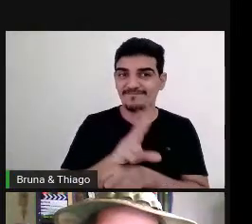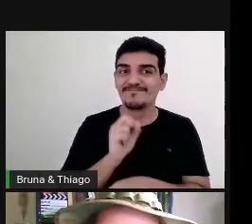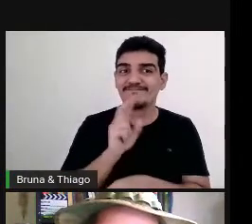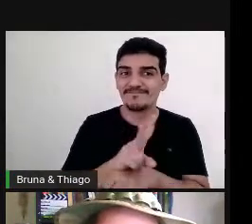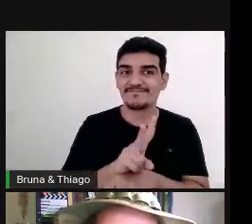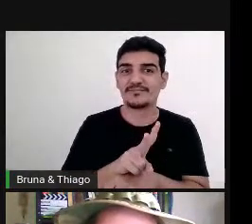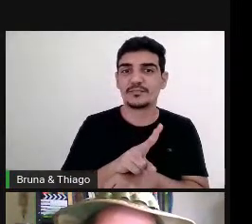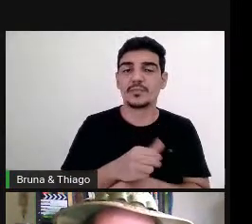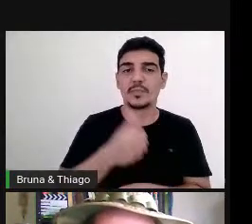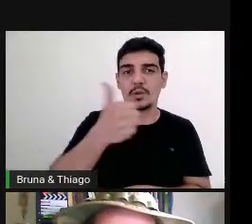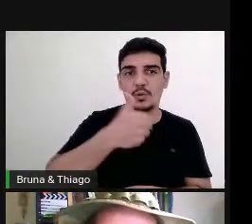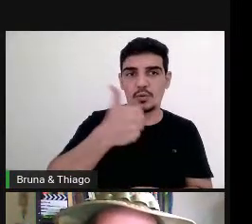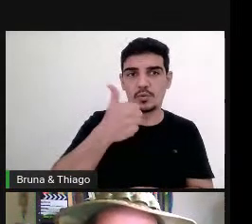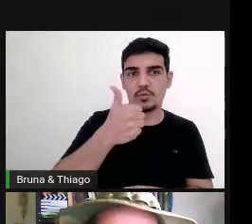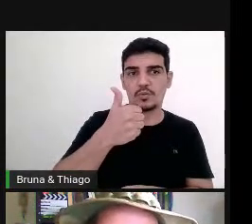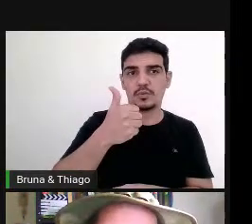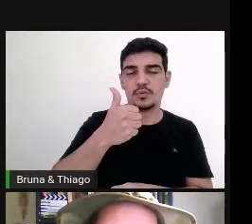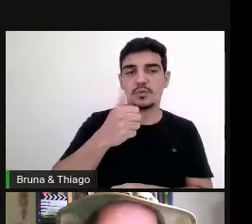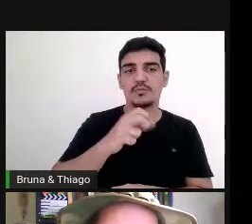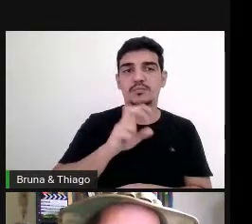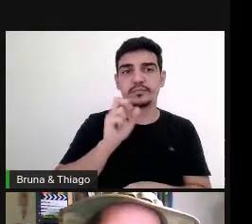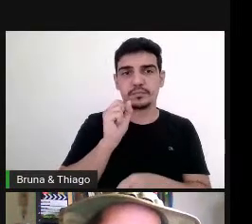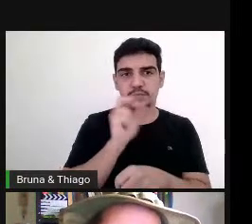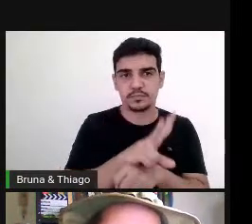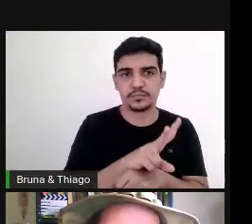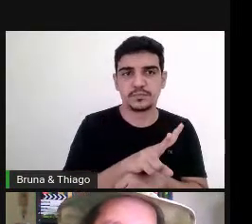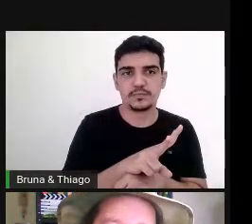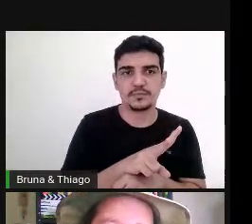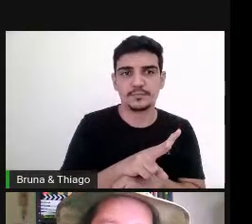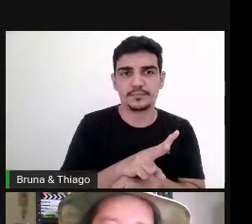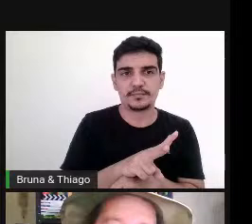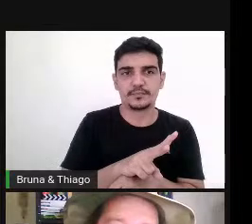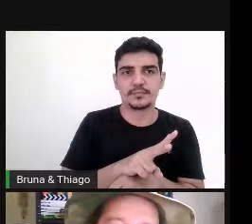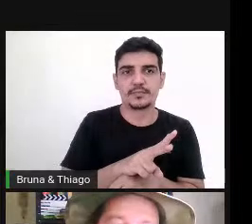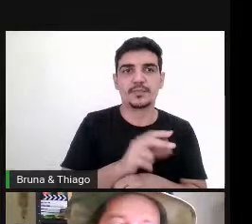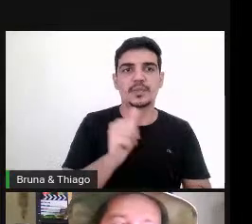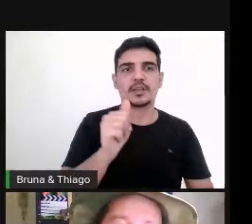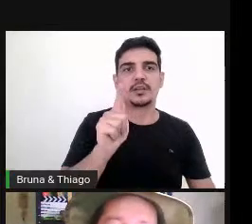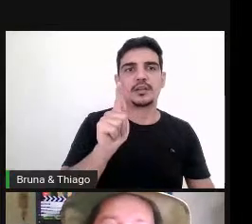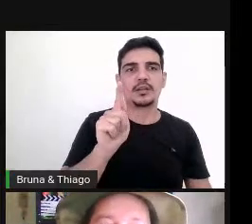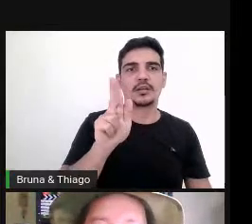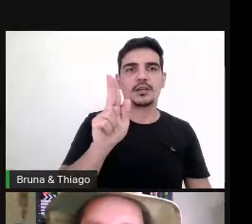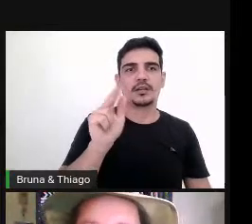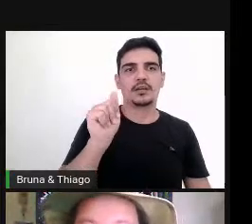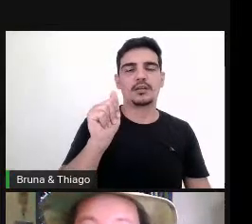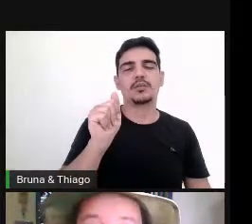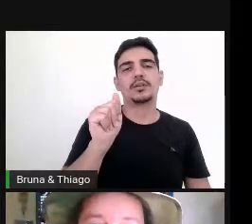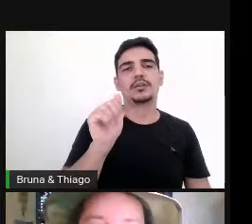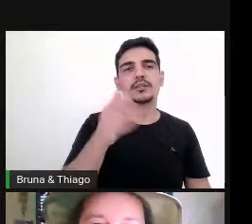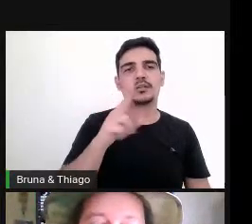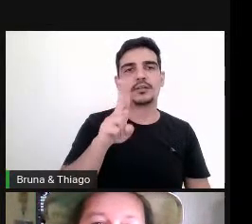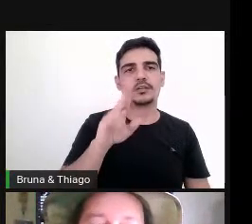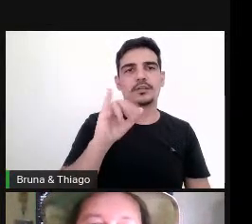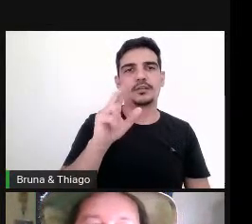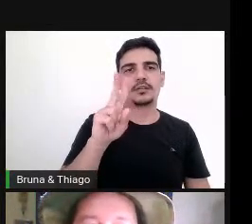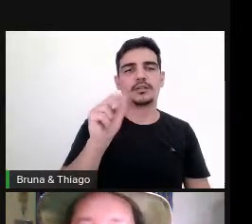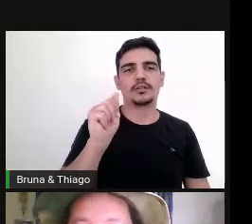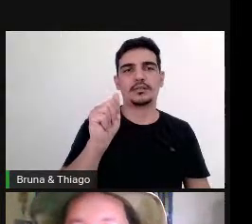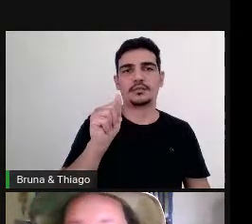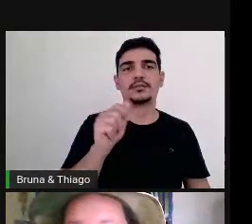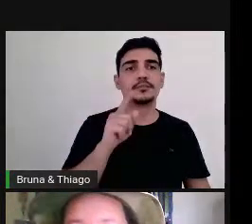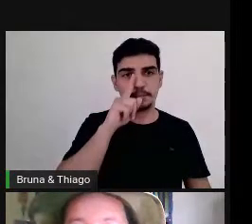O primeiro, o mais tóxico mesmo do planeta, é uma água-viva. A água-viva, ela está no top aí dos